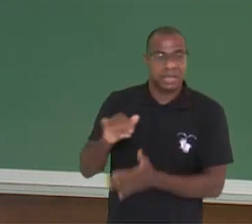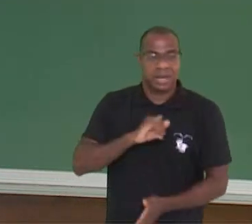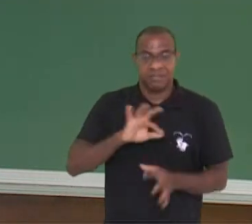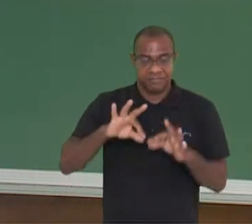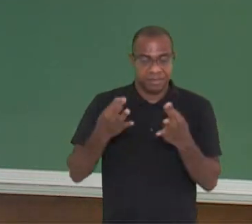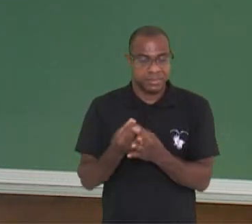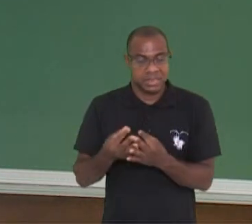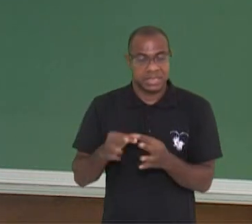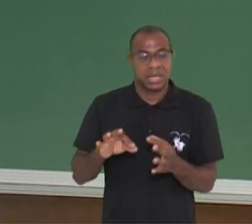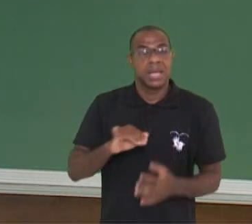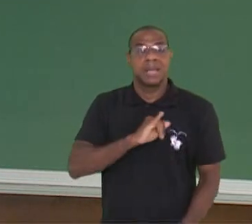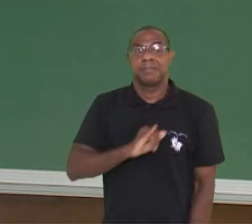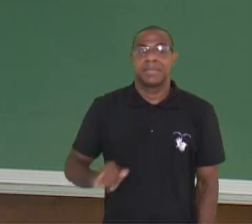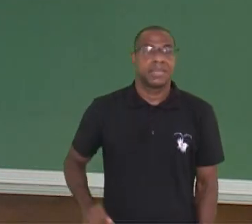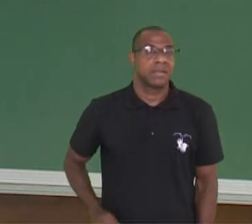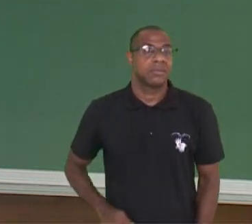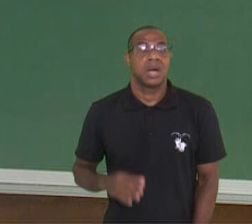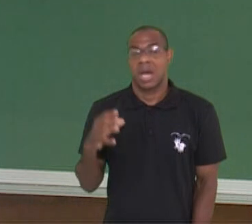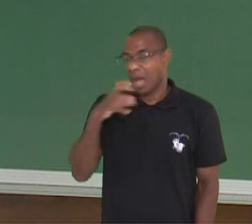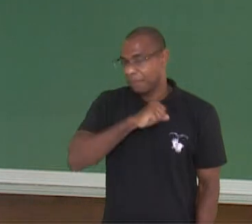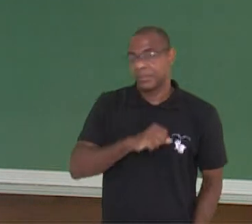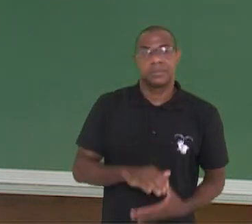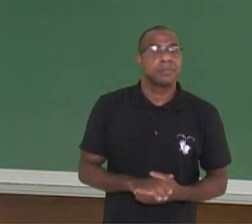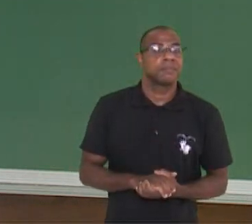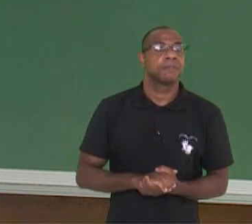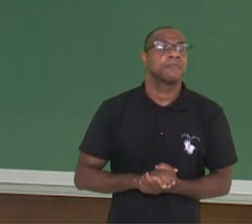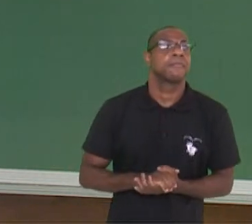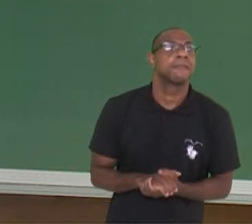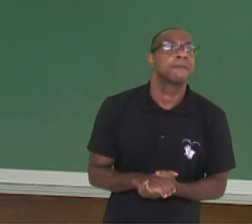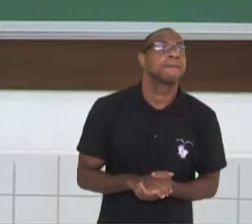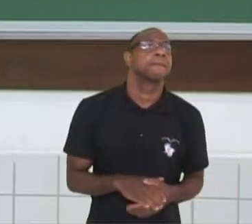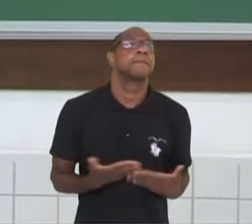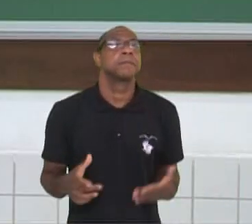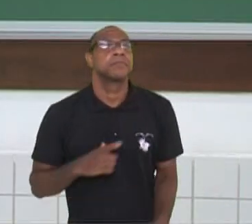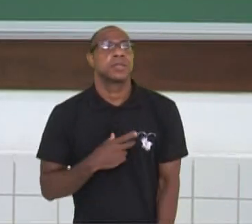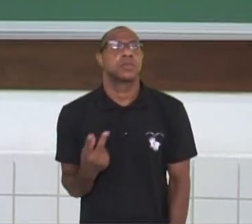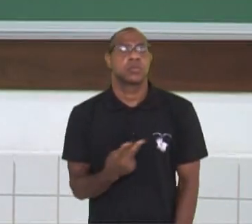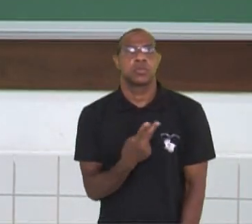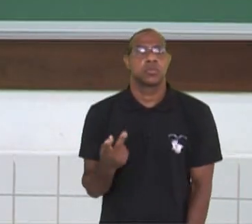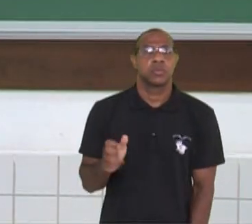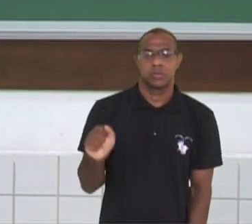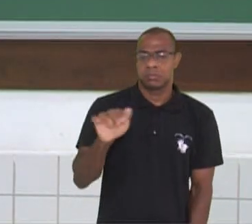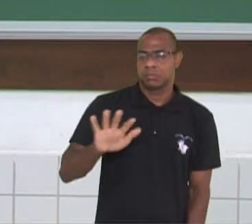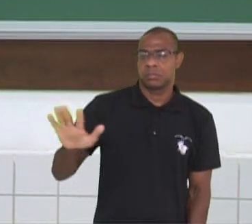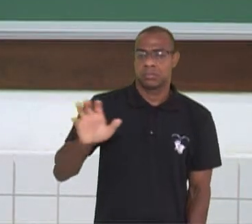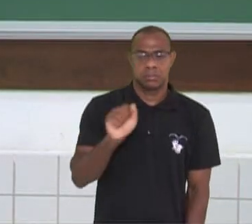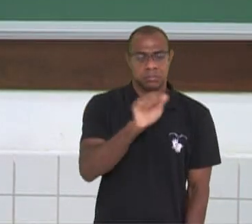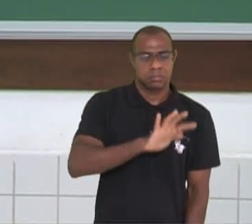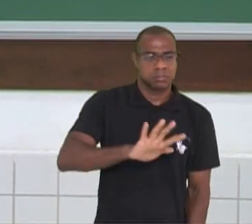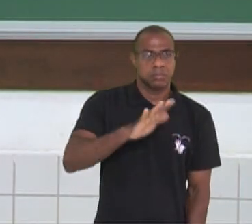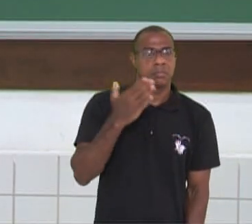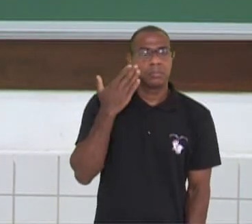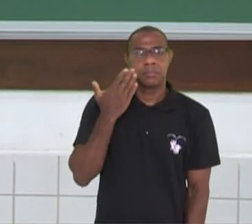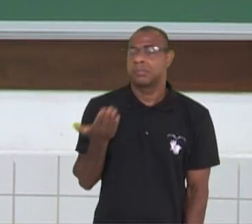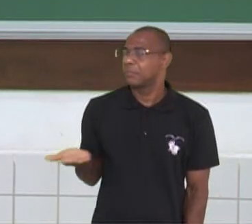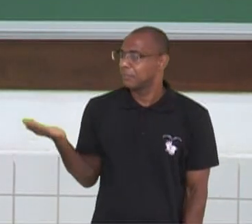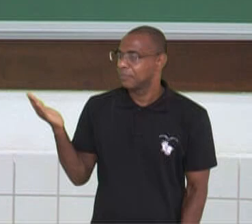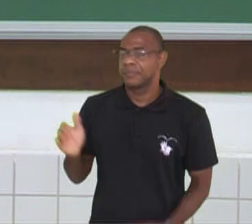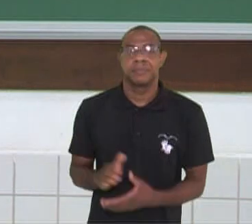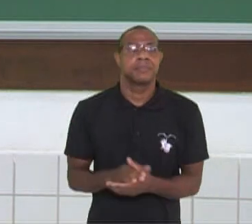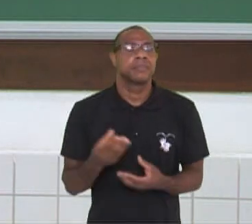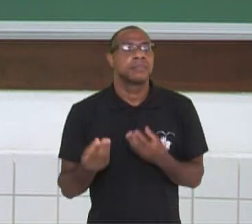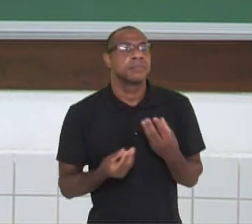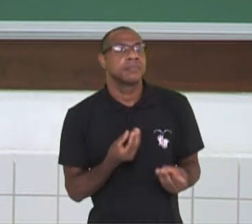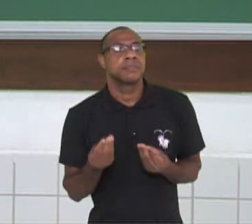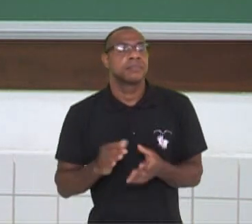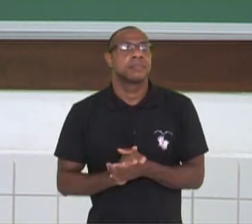Brasil imediatamente. Aqui nós temos duas imagens aí na sua tela que vão mostrar então um pouco dessas